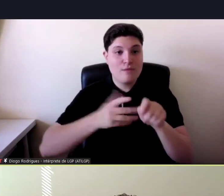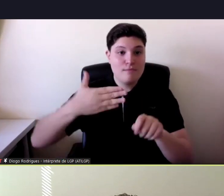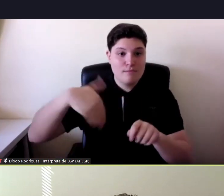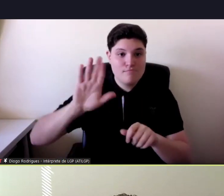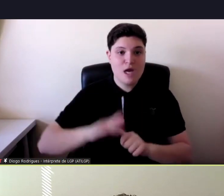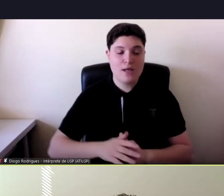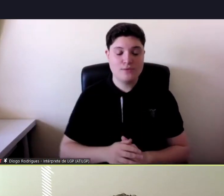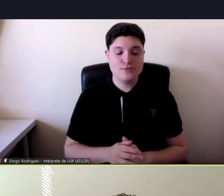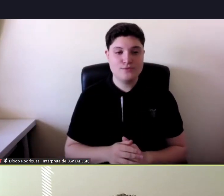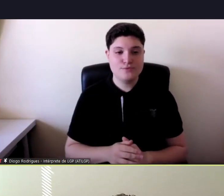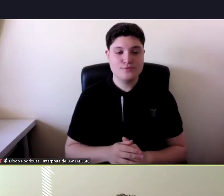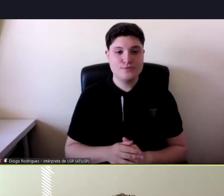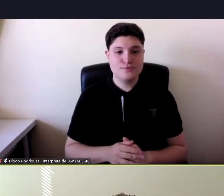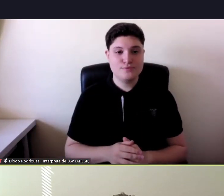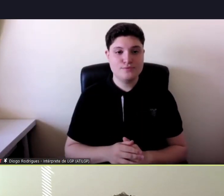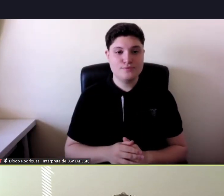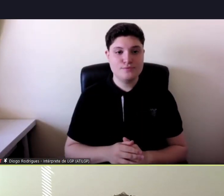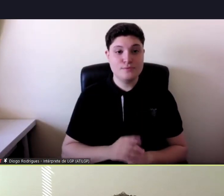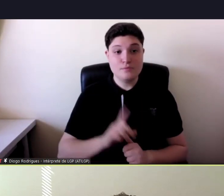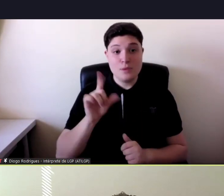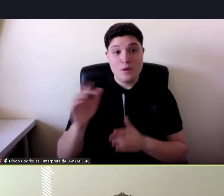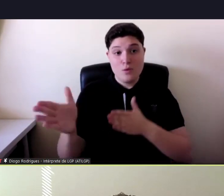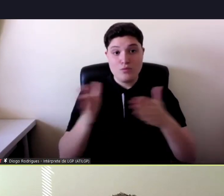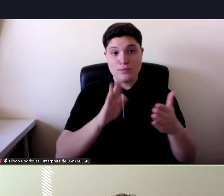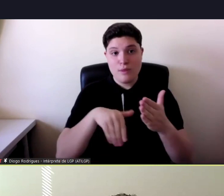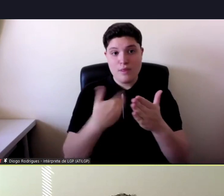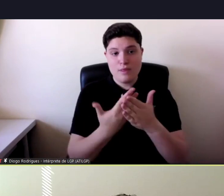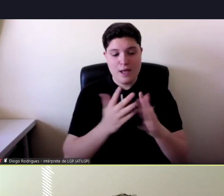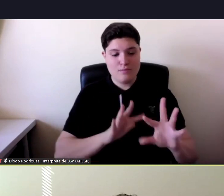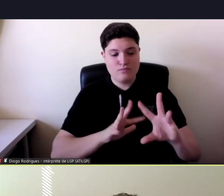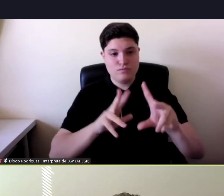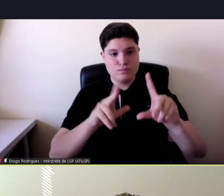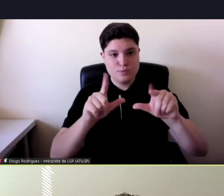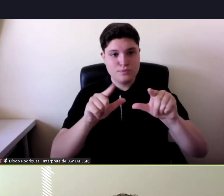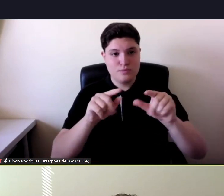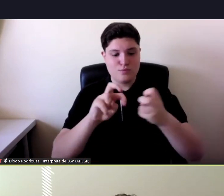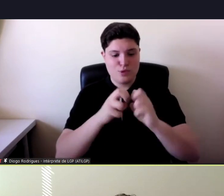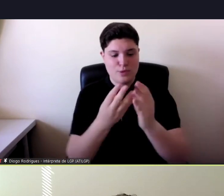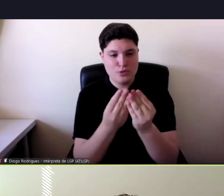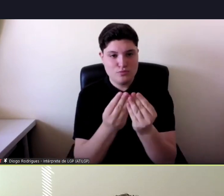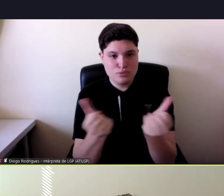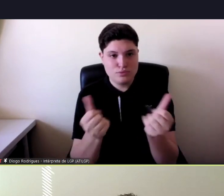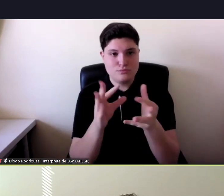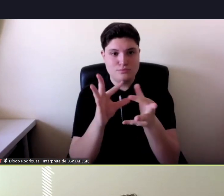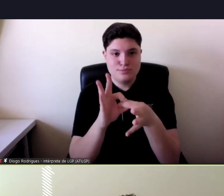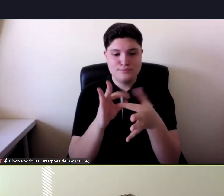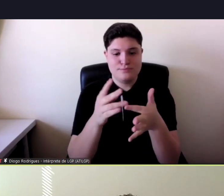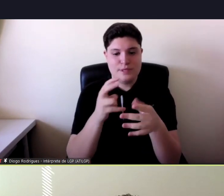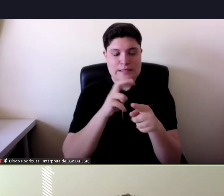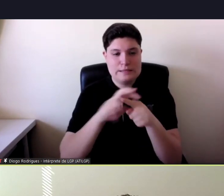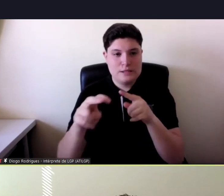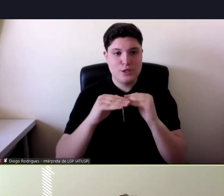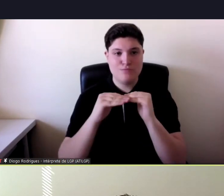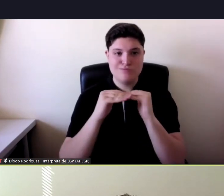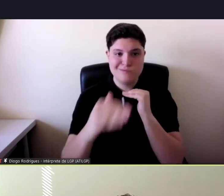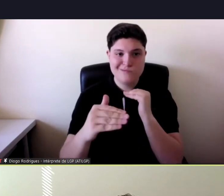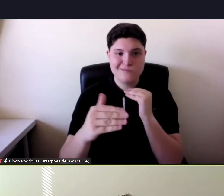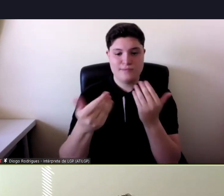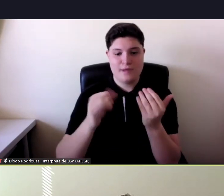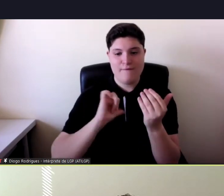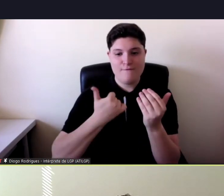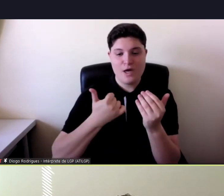além do desenvolvimento de soluções de eficiência energética, fontes de energia